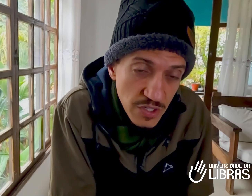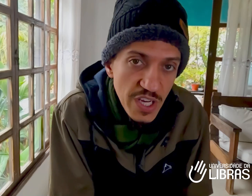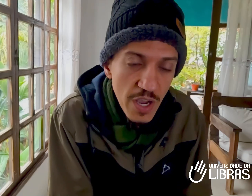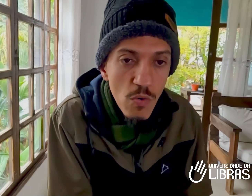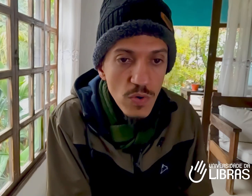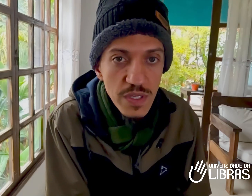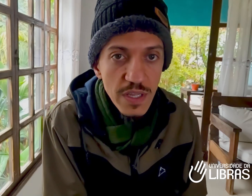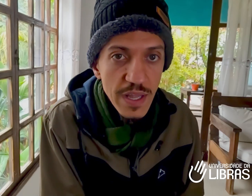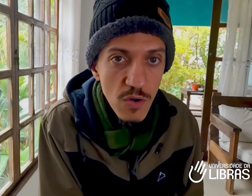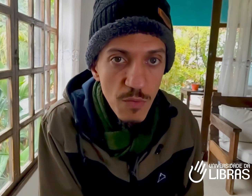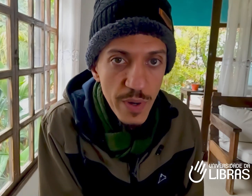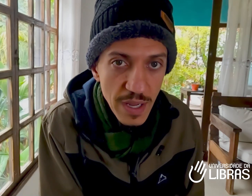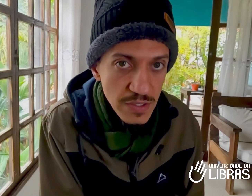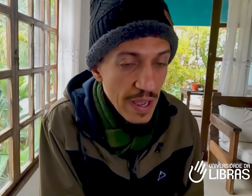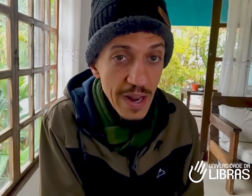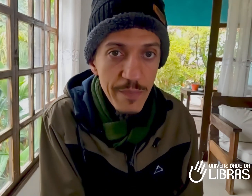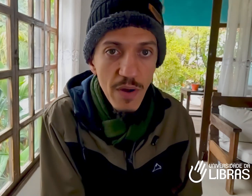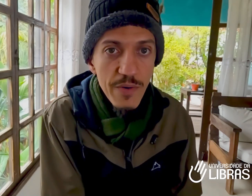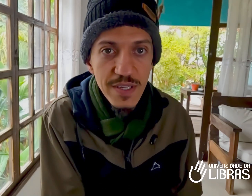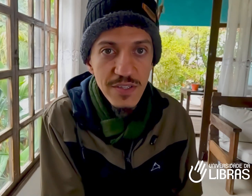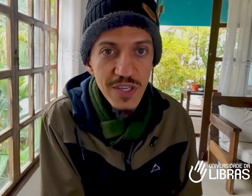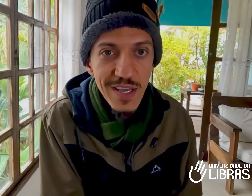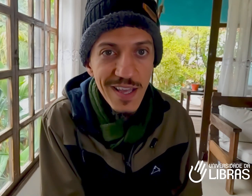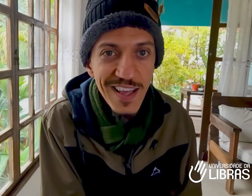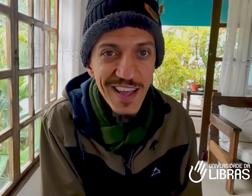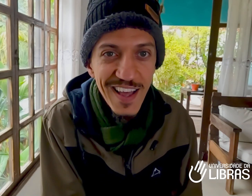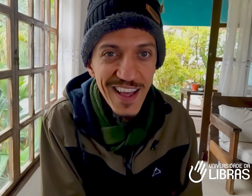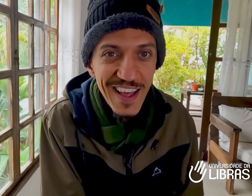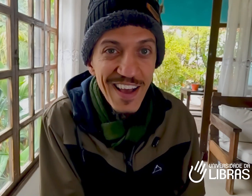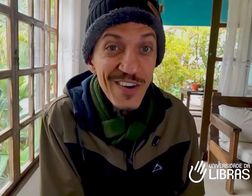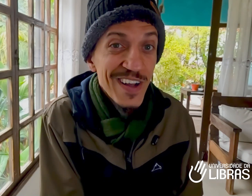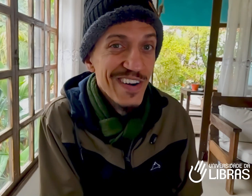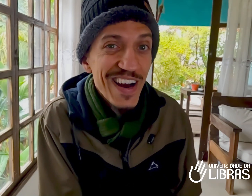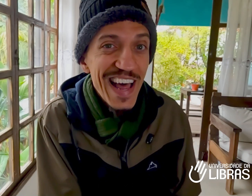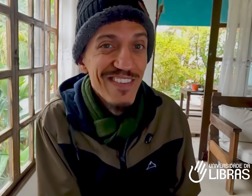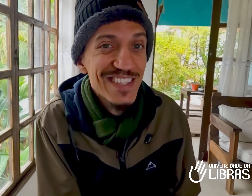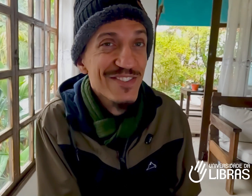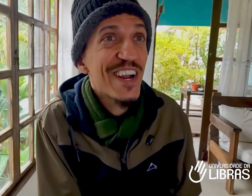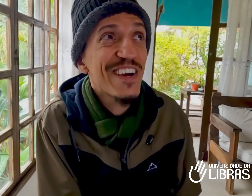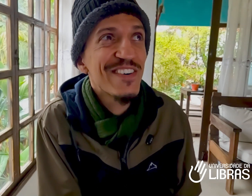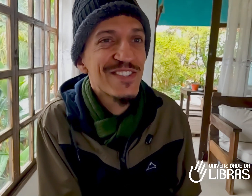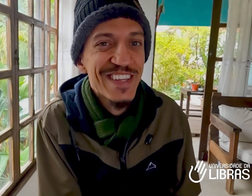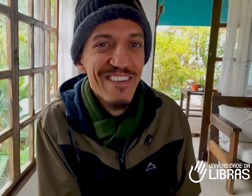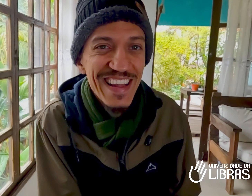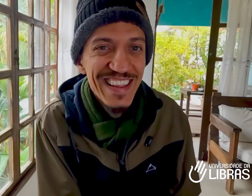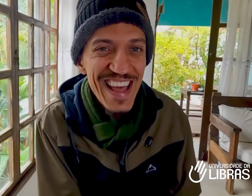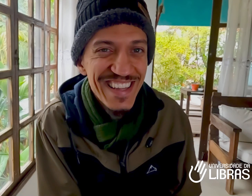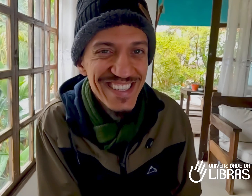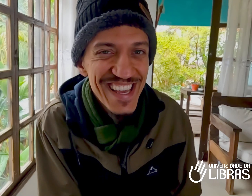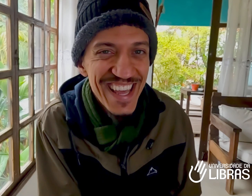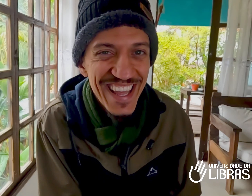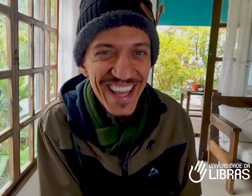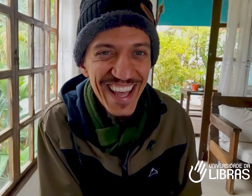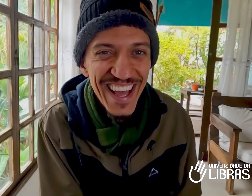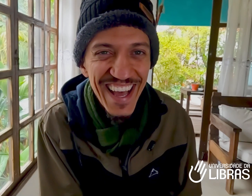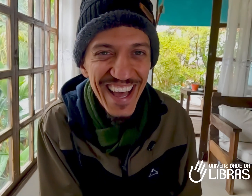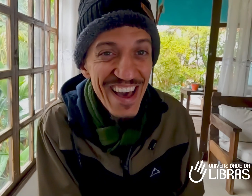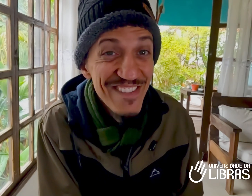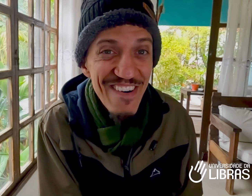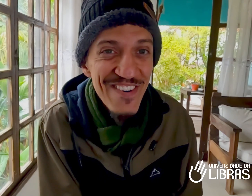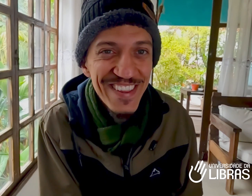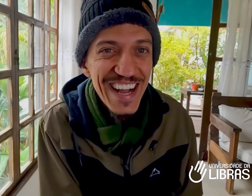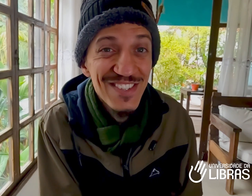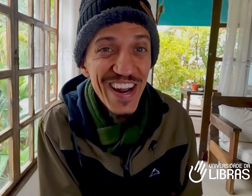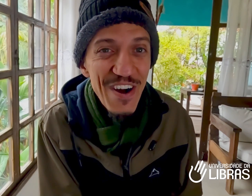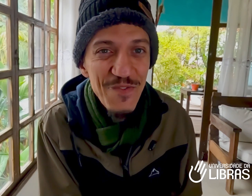Antes de eu conseguir ter a comunicação, era a pior coisa que tinha. Quando eu olhava lá de fora, eu estava lá dentro assim, me